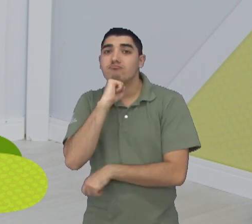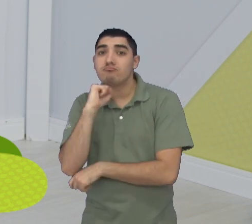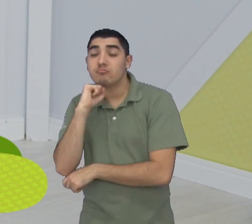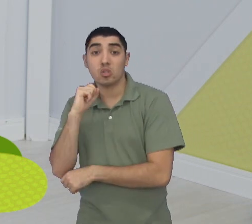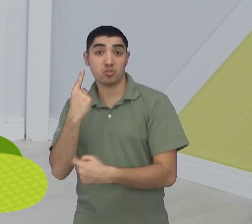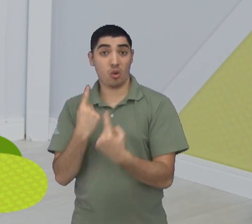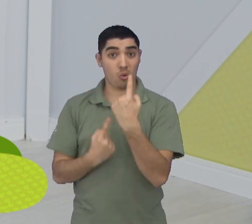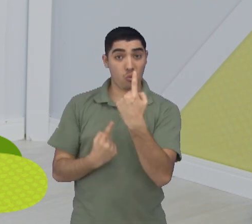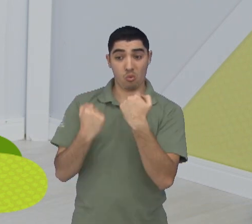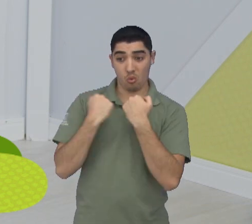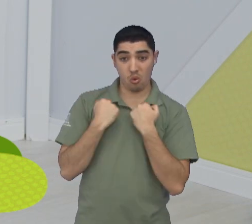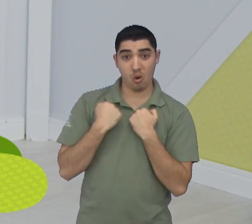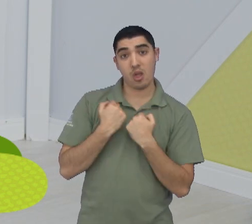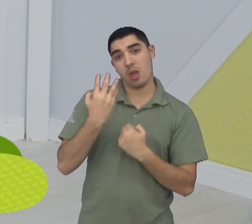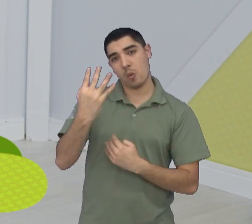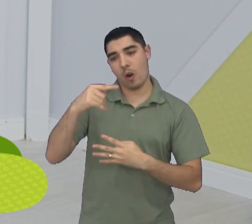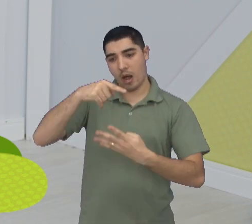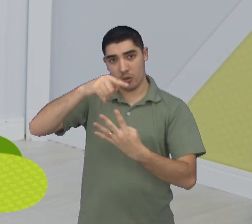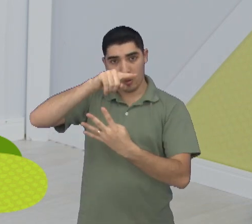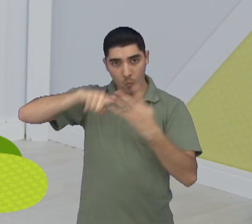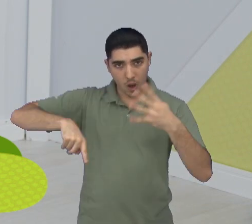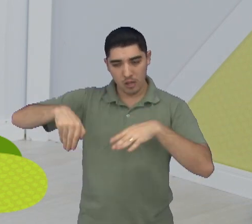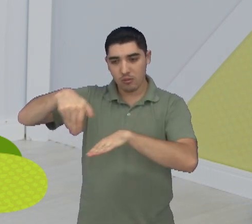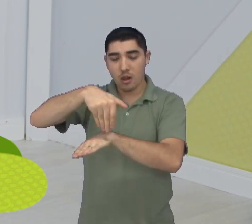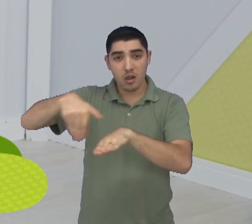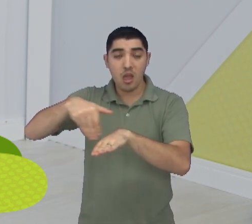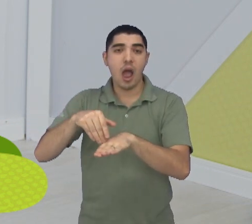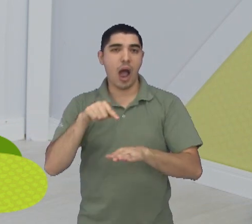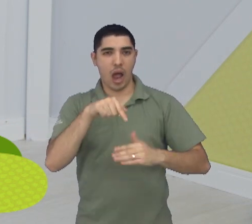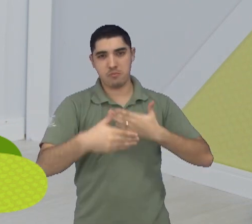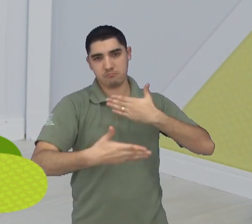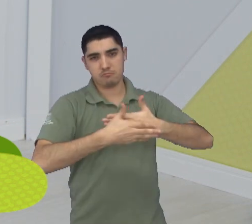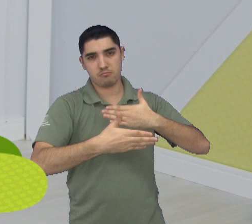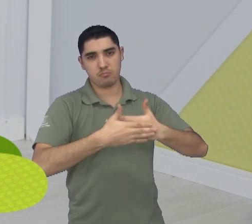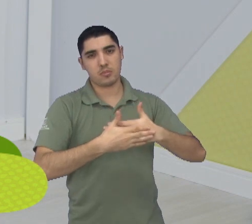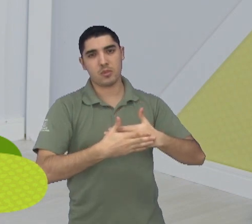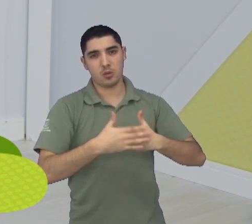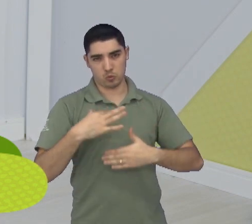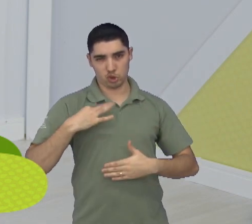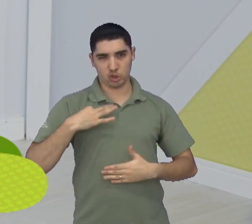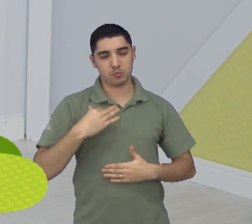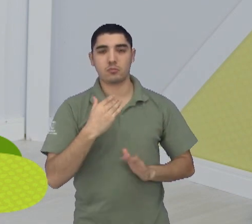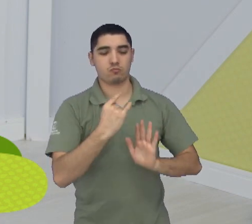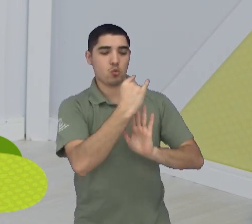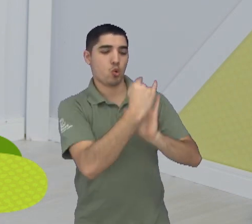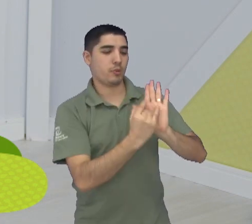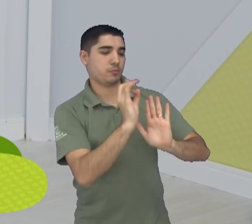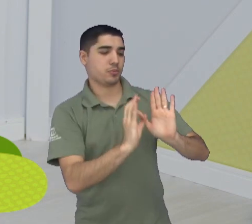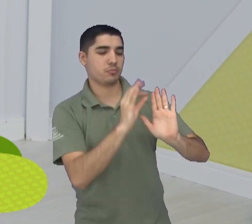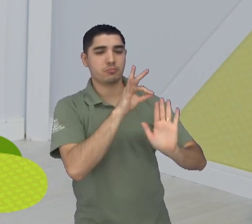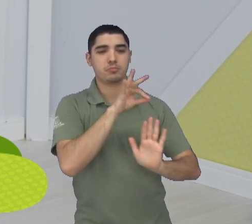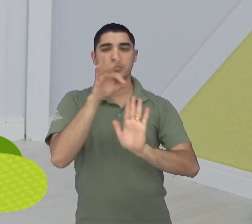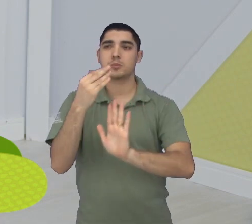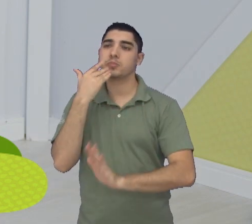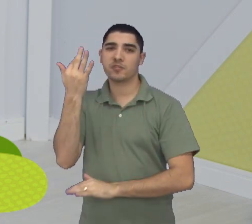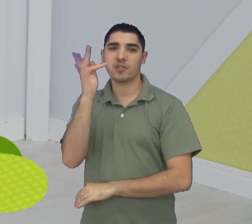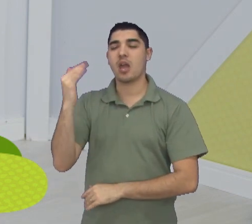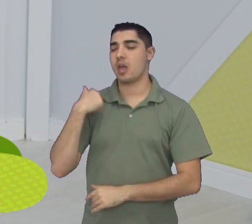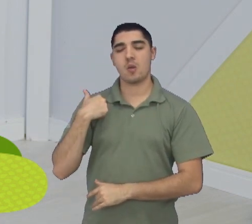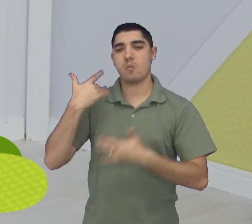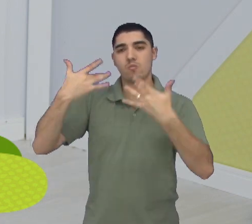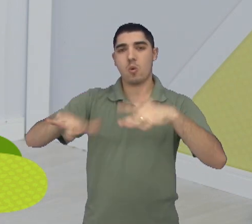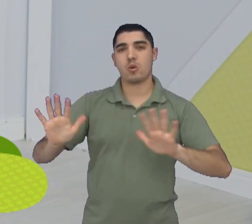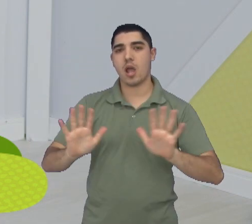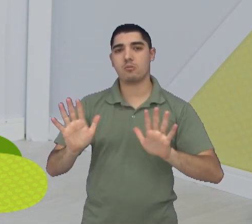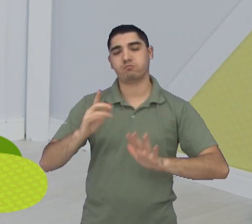linha. Por isso, o Barão de Mauá enviou um documento à Liga solicitando a desistência do jogo, o que foi aceito. Assim, o São José